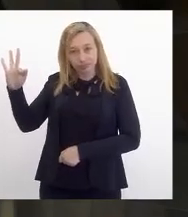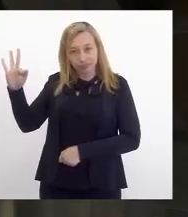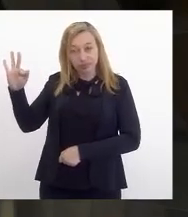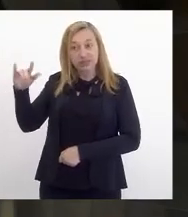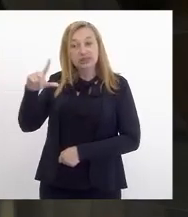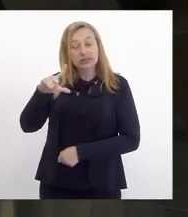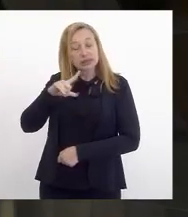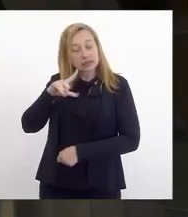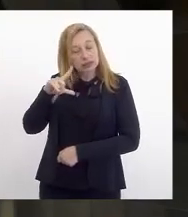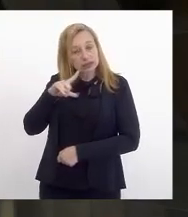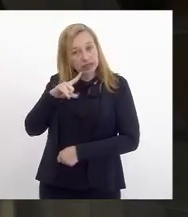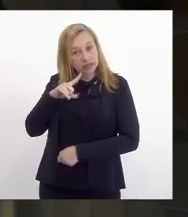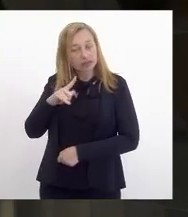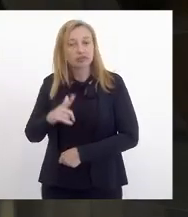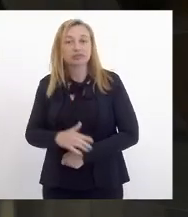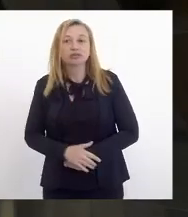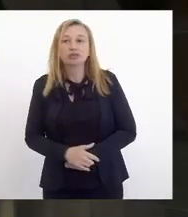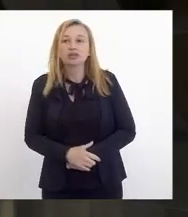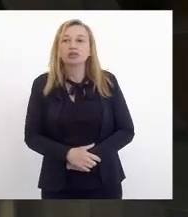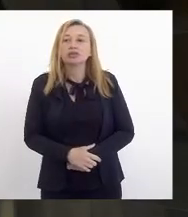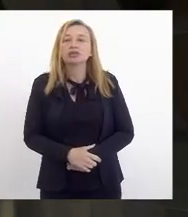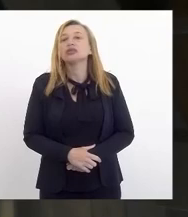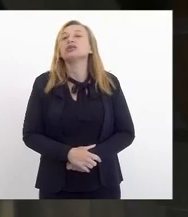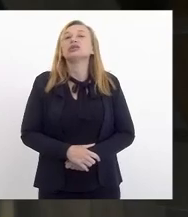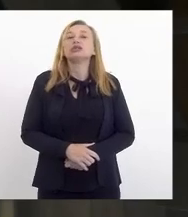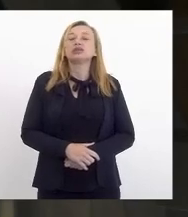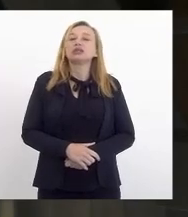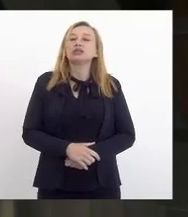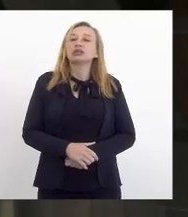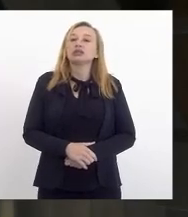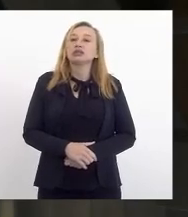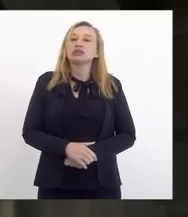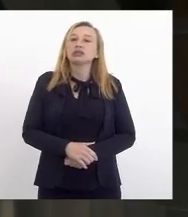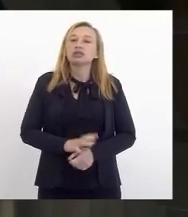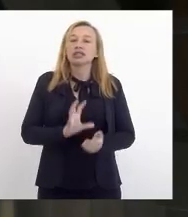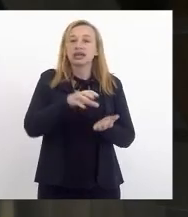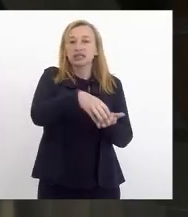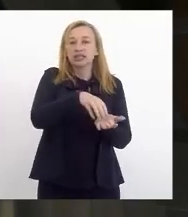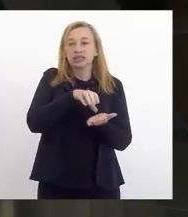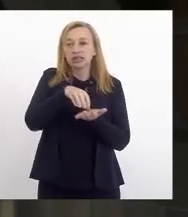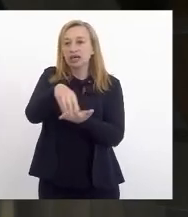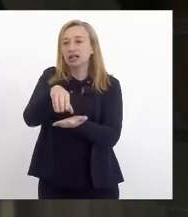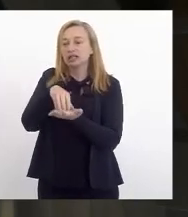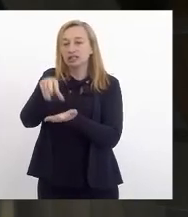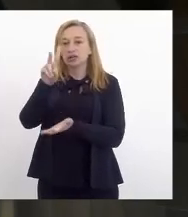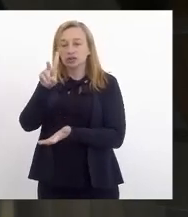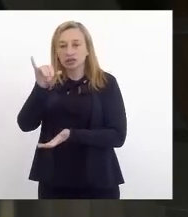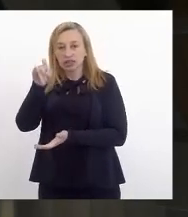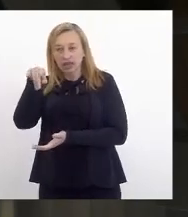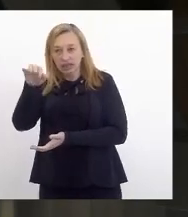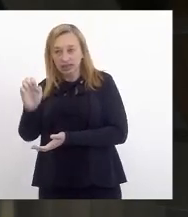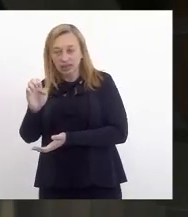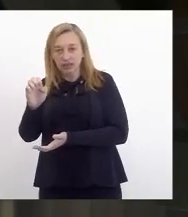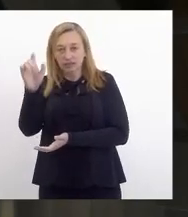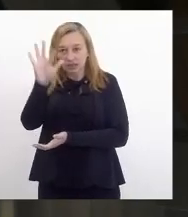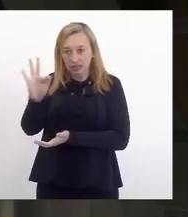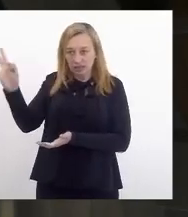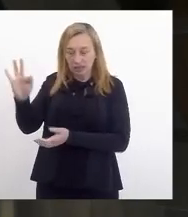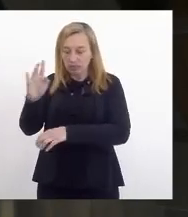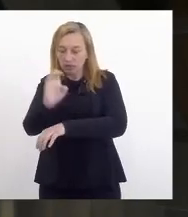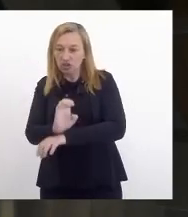o pressuposto que as unidades federadas, isto é, estados